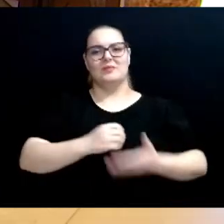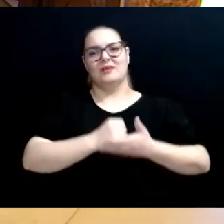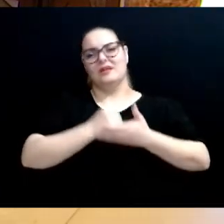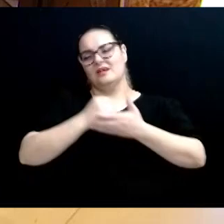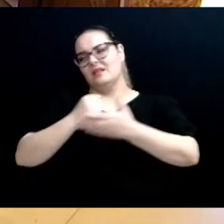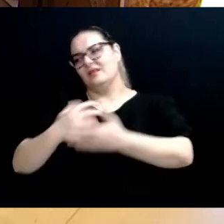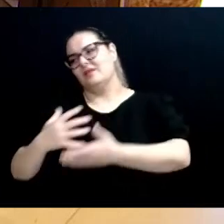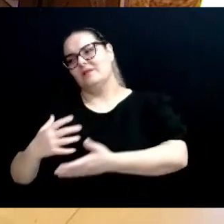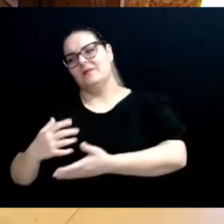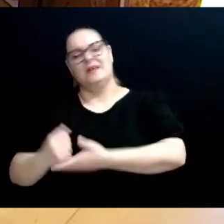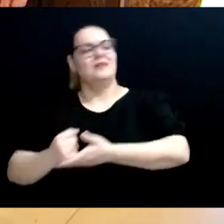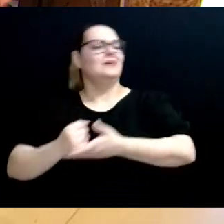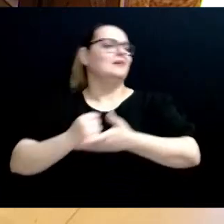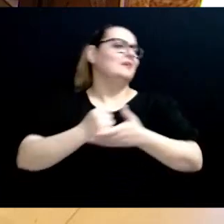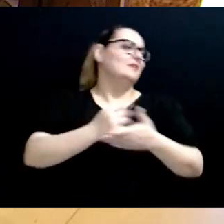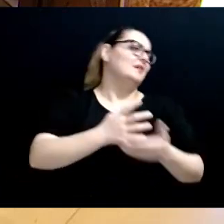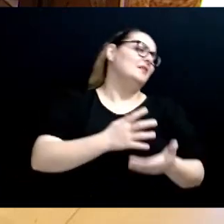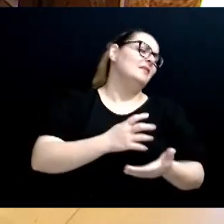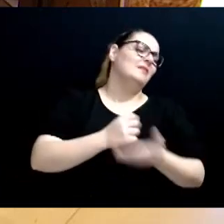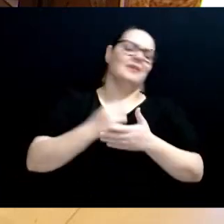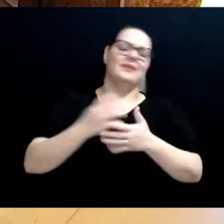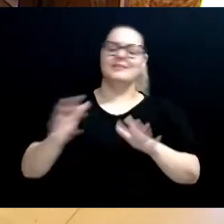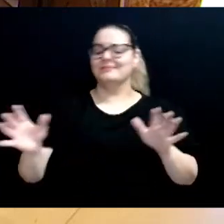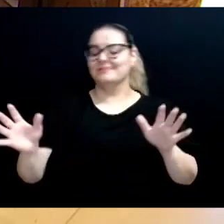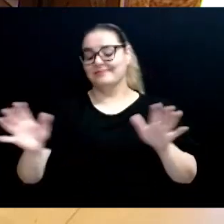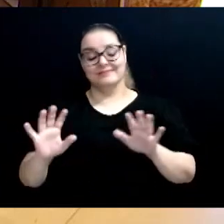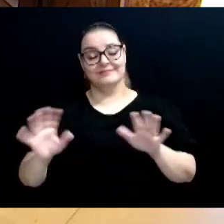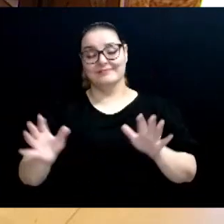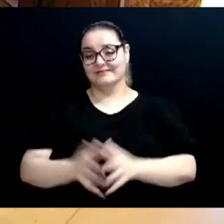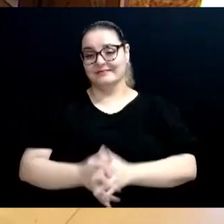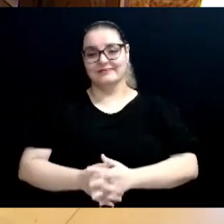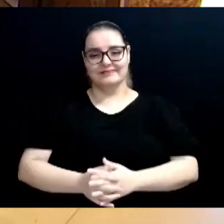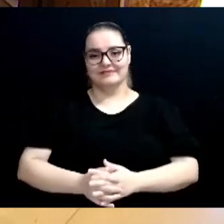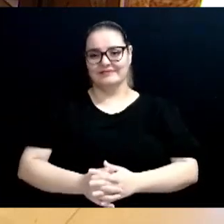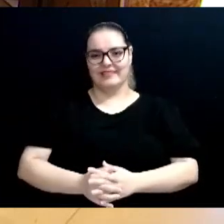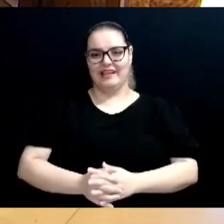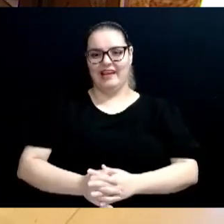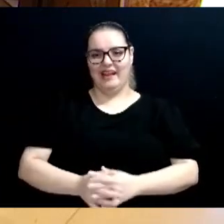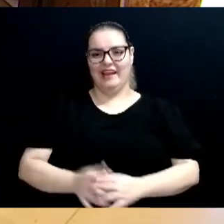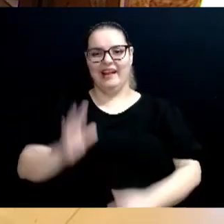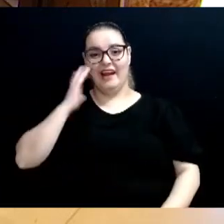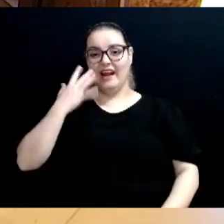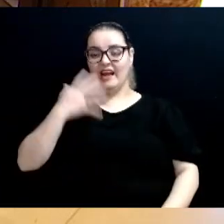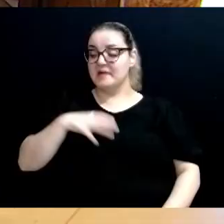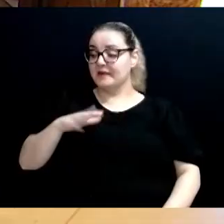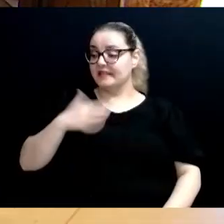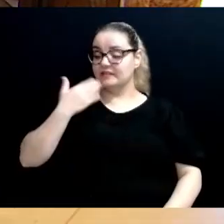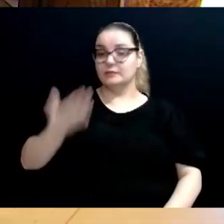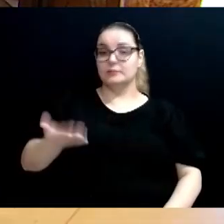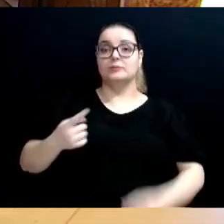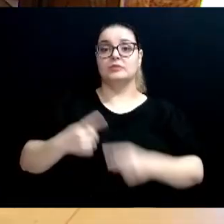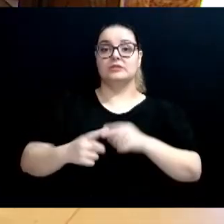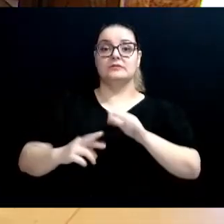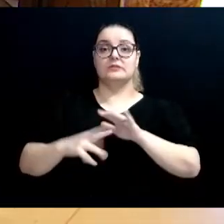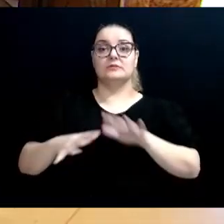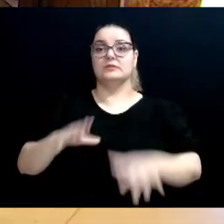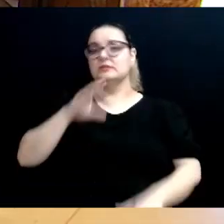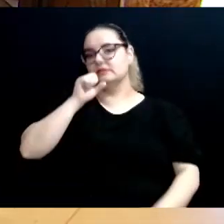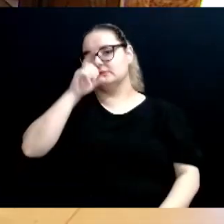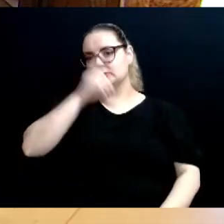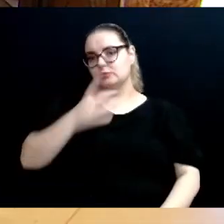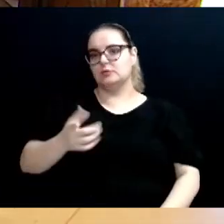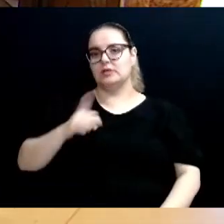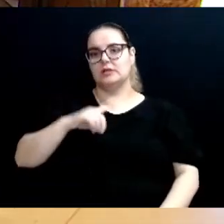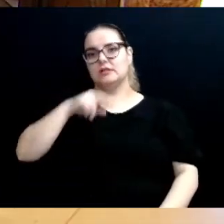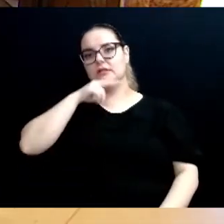coisa de pegar tudo e carrega para um lado e carrega para o outro, e você vai para cá, e você vai para lá. Eu achei que mais fácil assim. Porque feira normalmente o